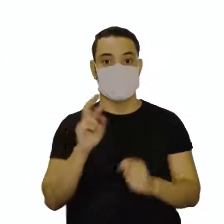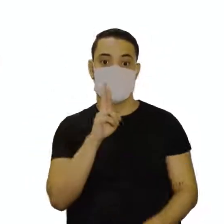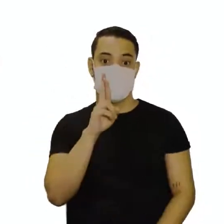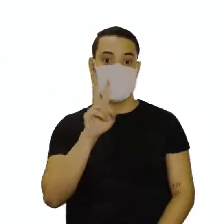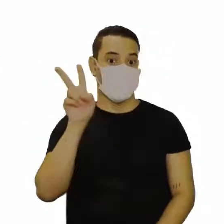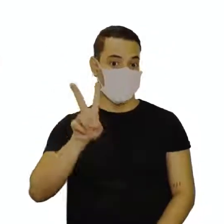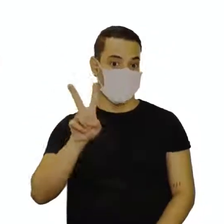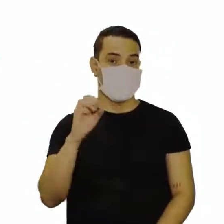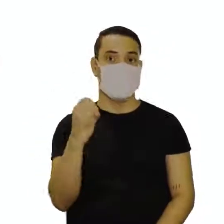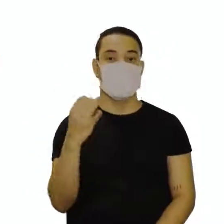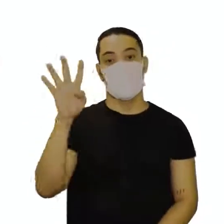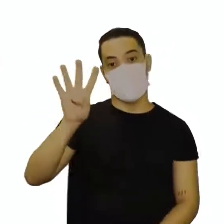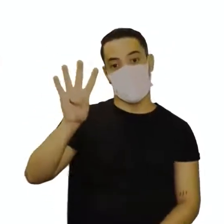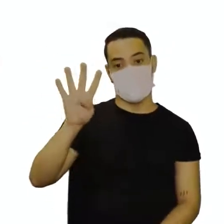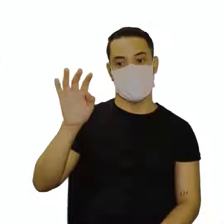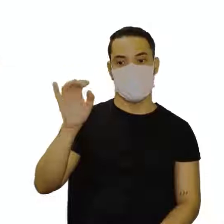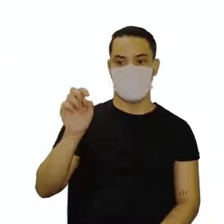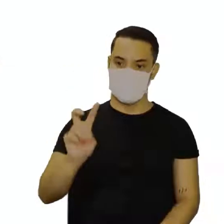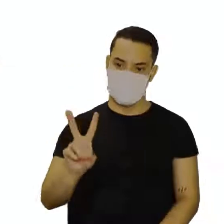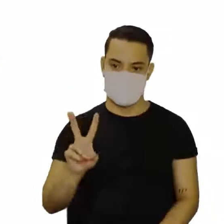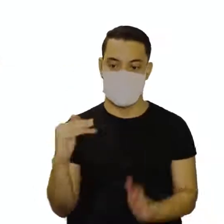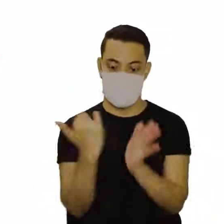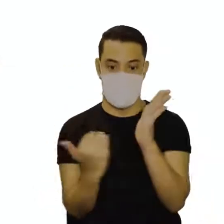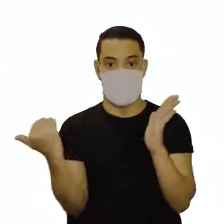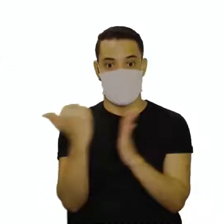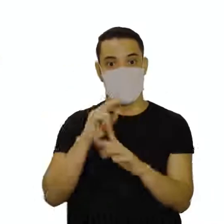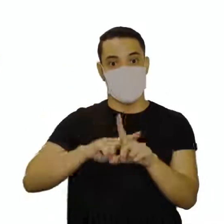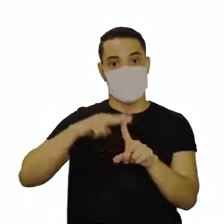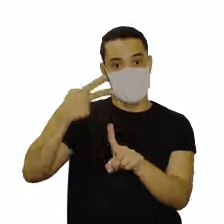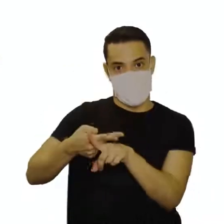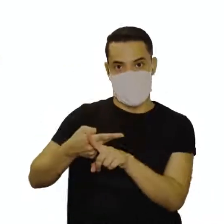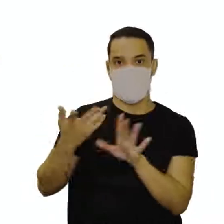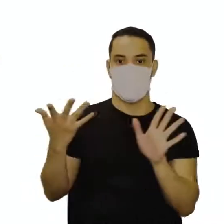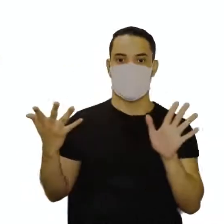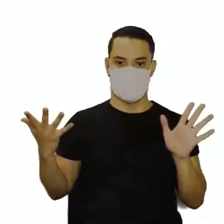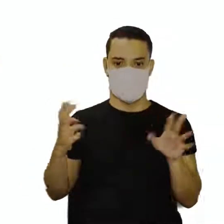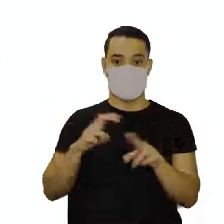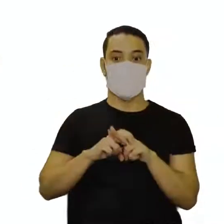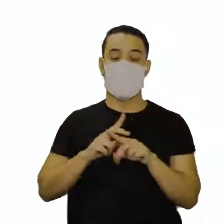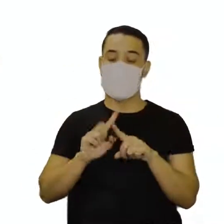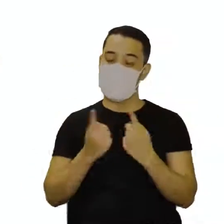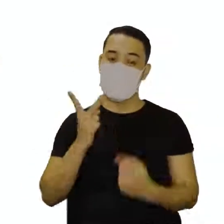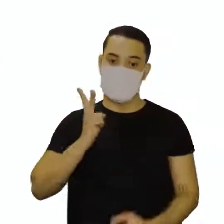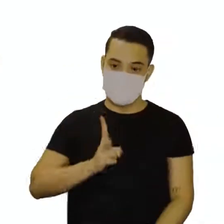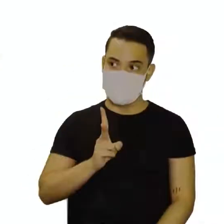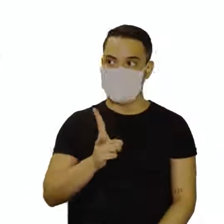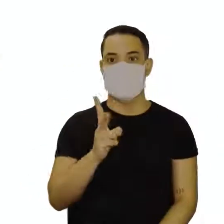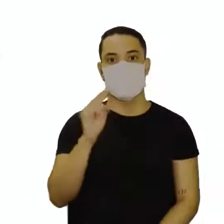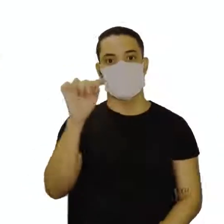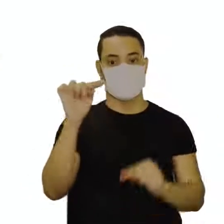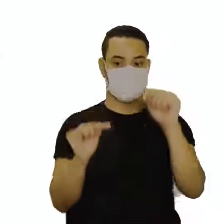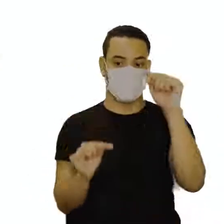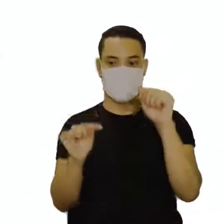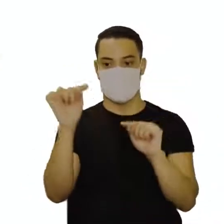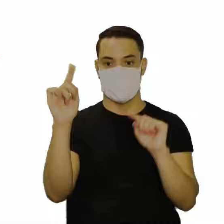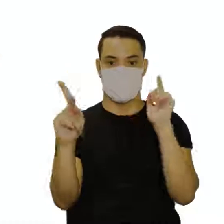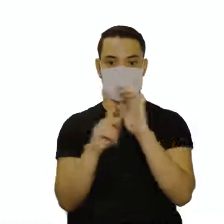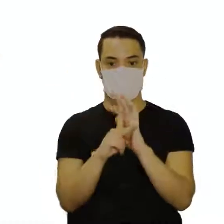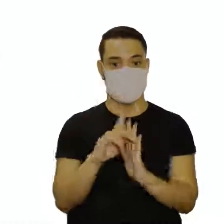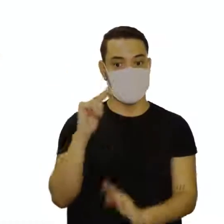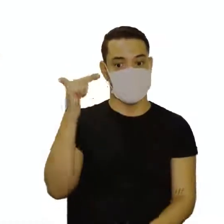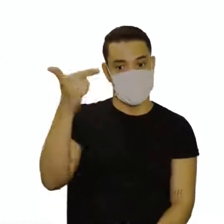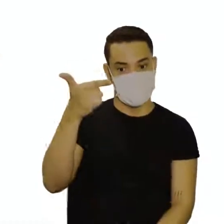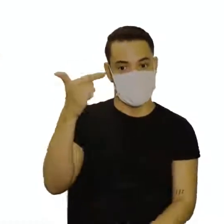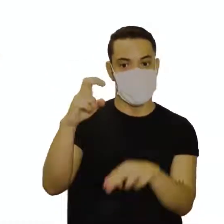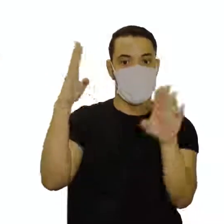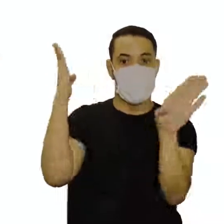Mas se for 4 e 2, aumentei o dobro em cada um. Só que eu continuo com a proporção de 2. Por